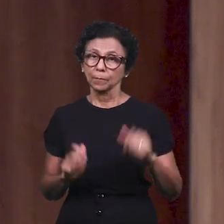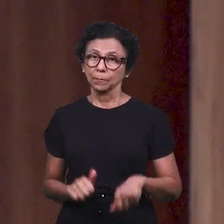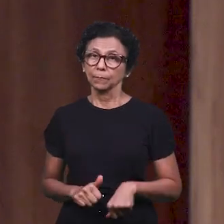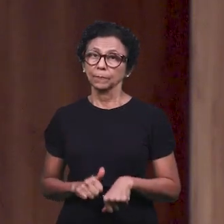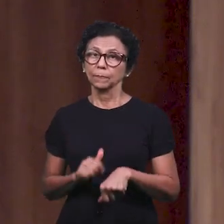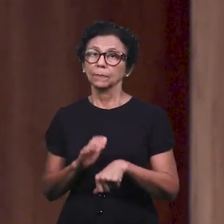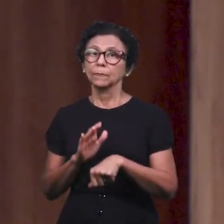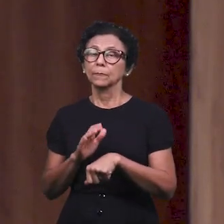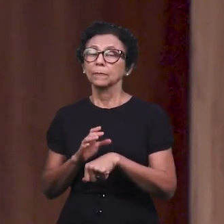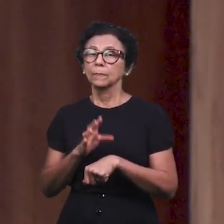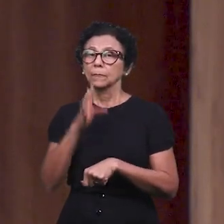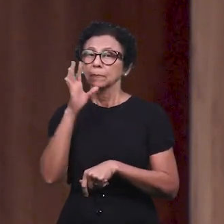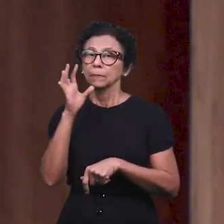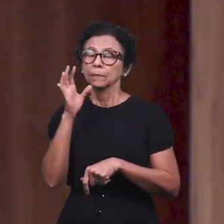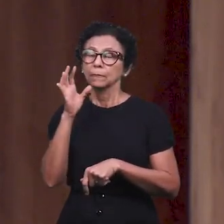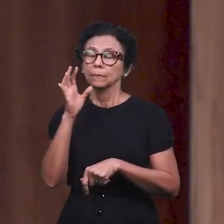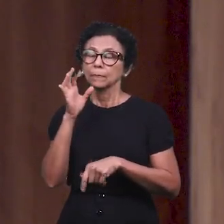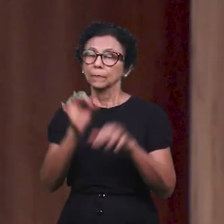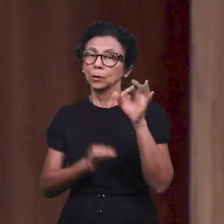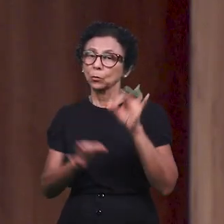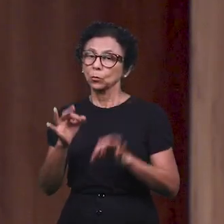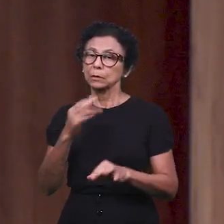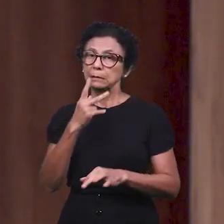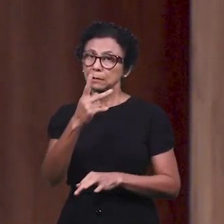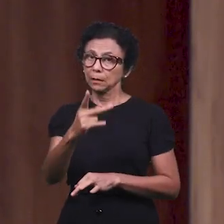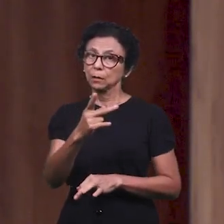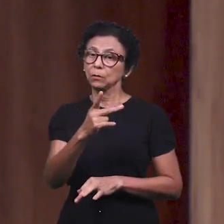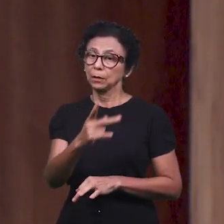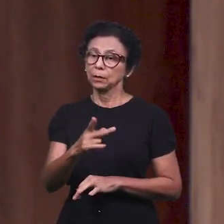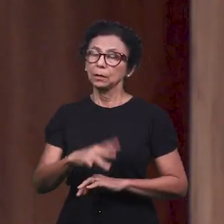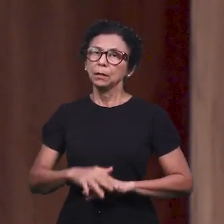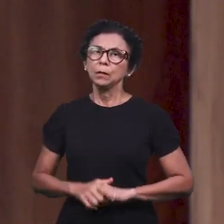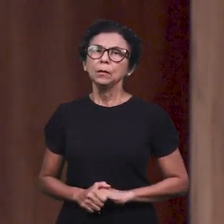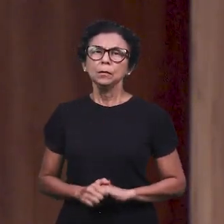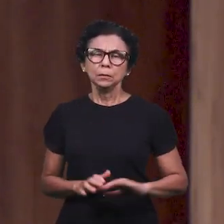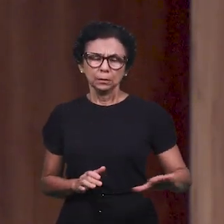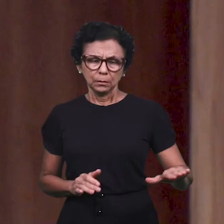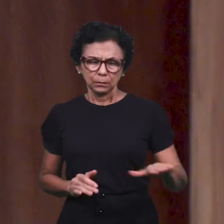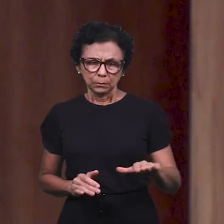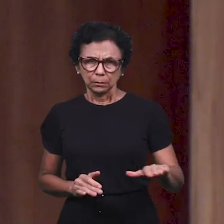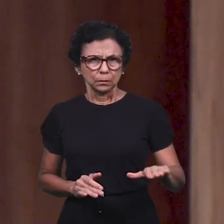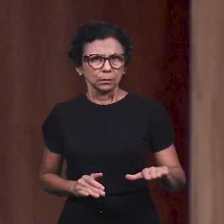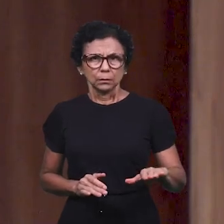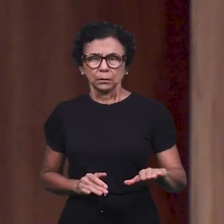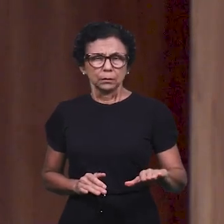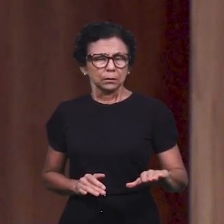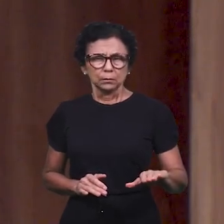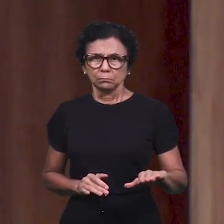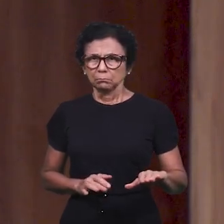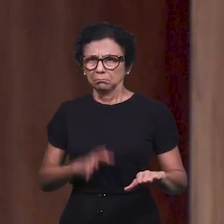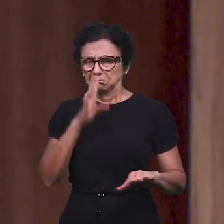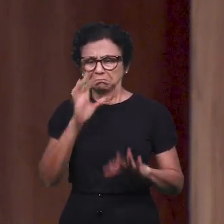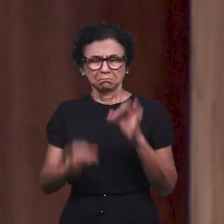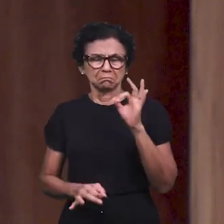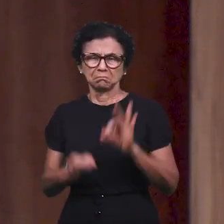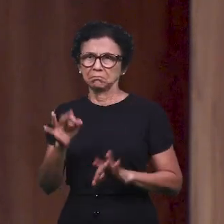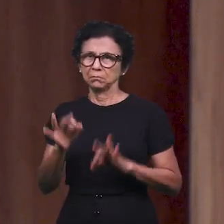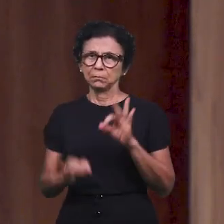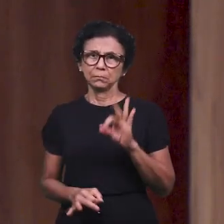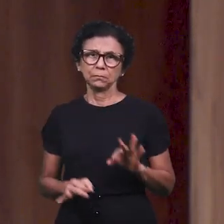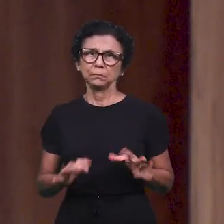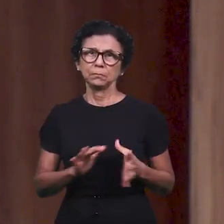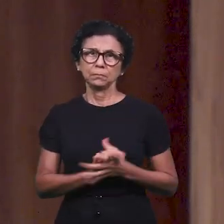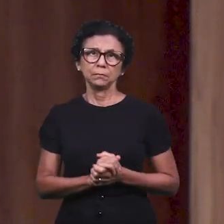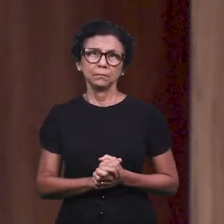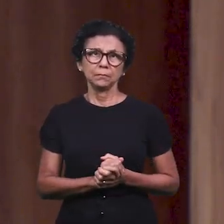tem essa capacidade, essa compreensão, essa maturidade de julgar os atos do pai. Até porque a criança ela é muito